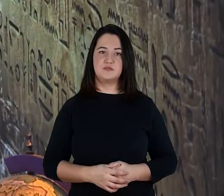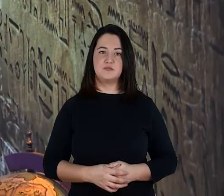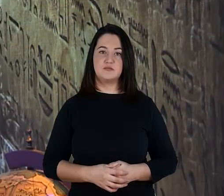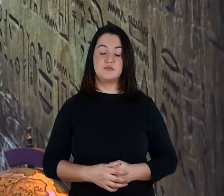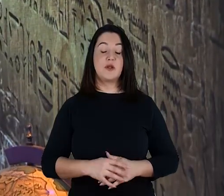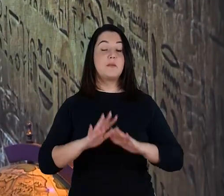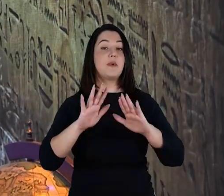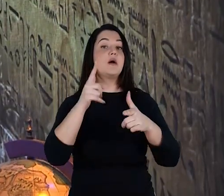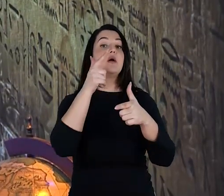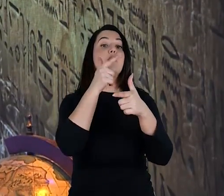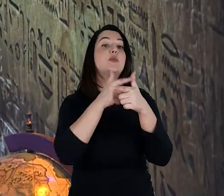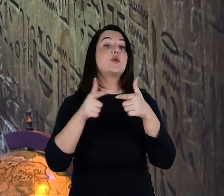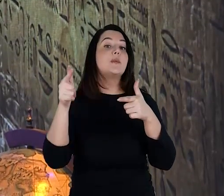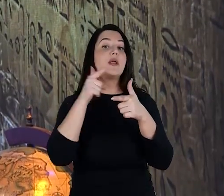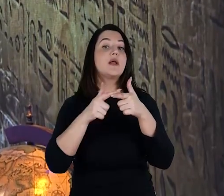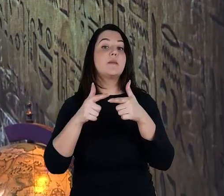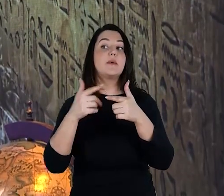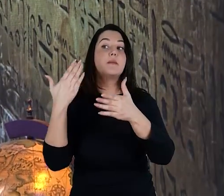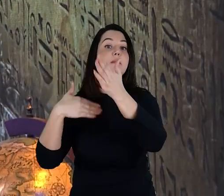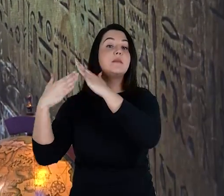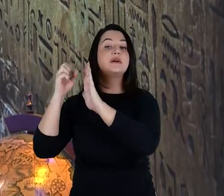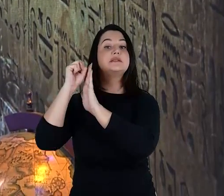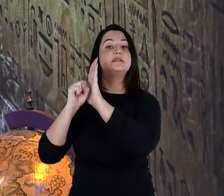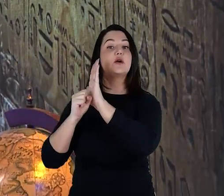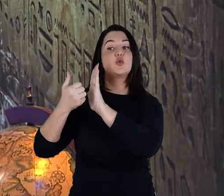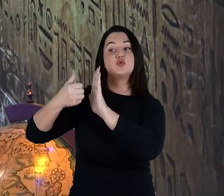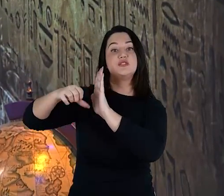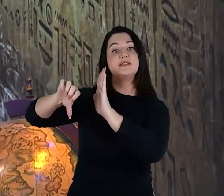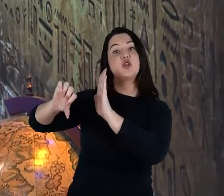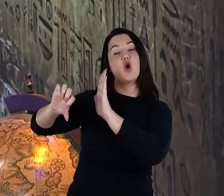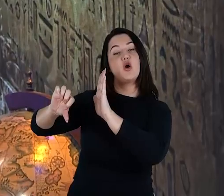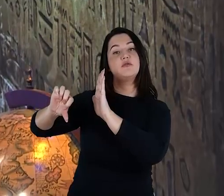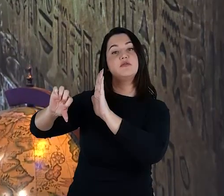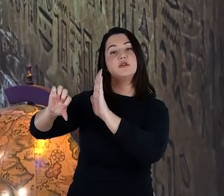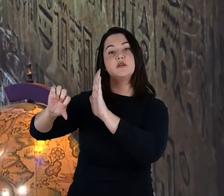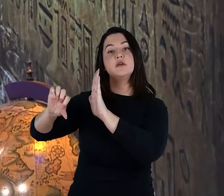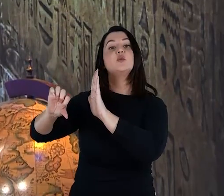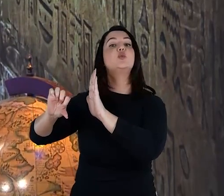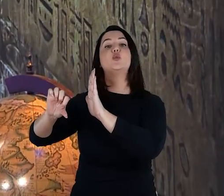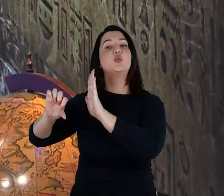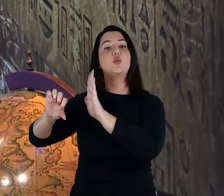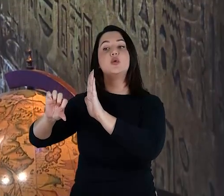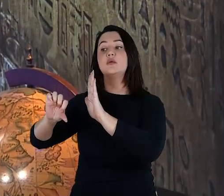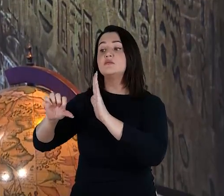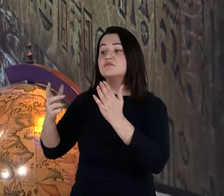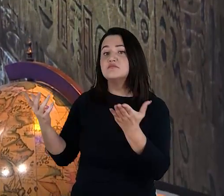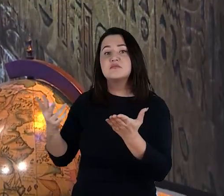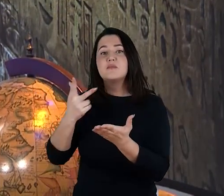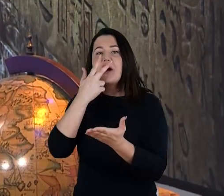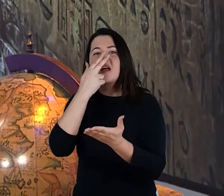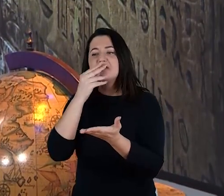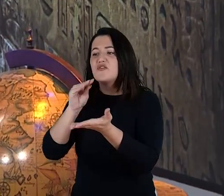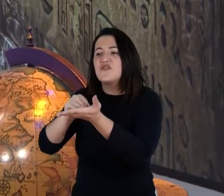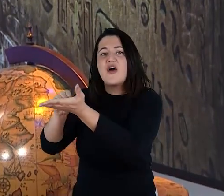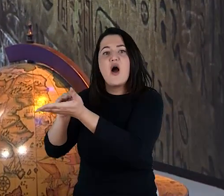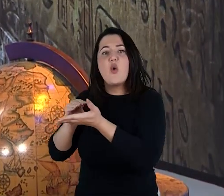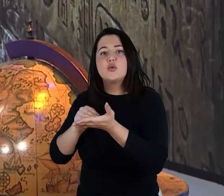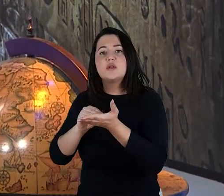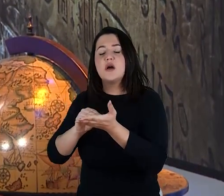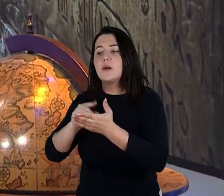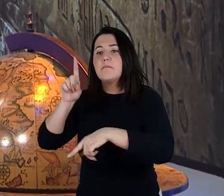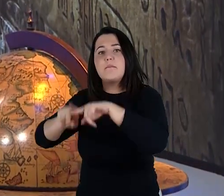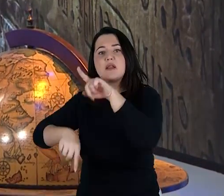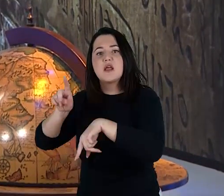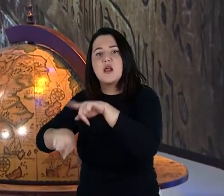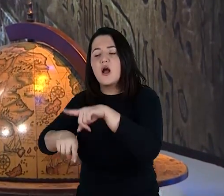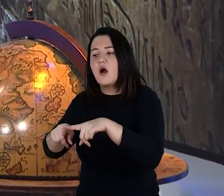grande problema, naquela época, a favor dos críticos e contrário à Bíblia, era a completa falta de existência